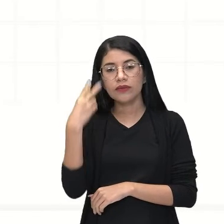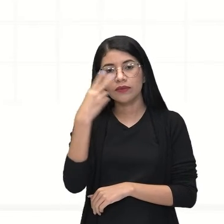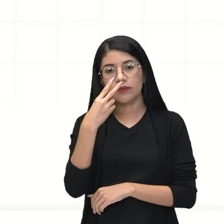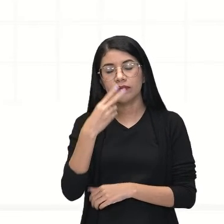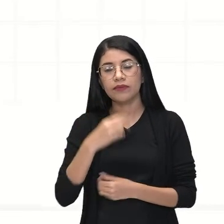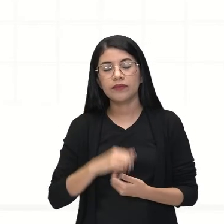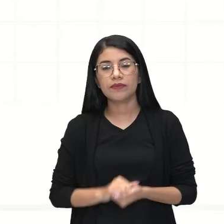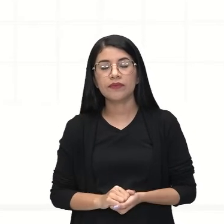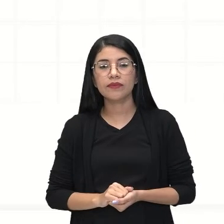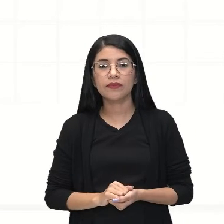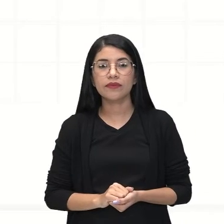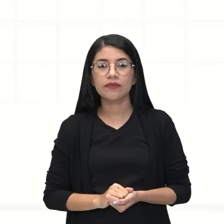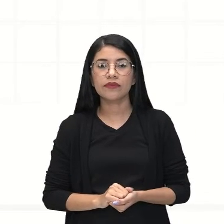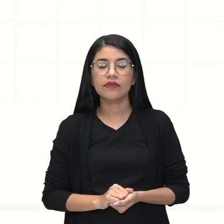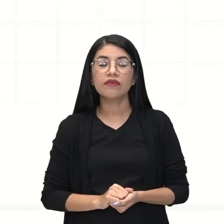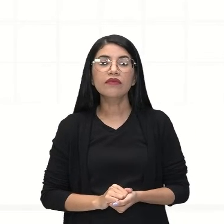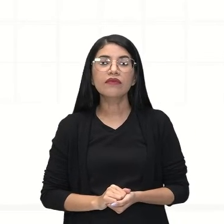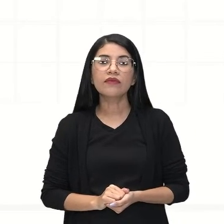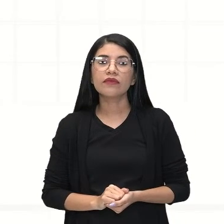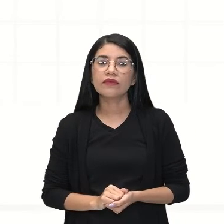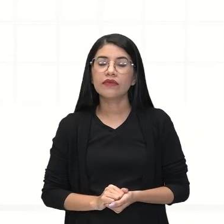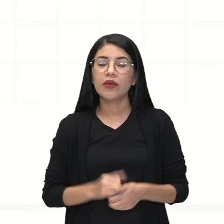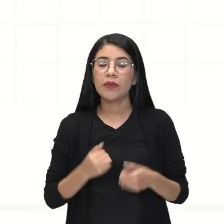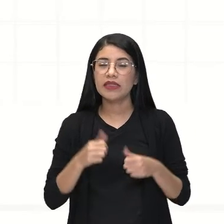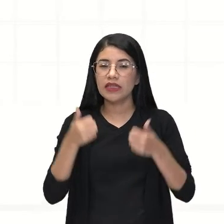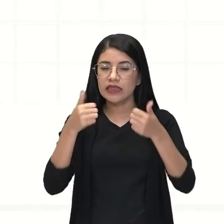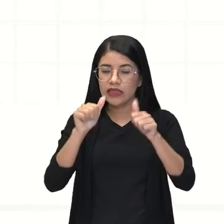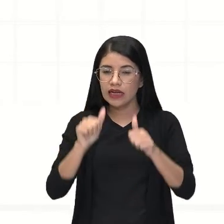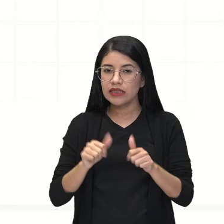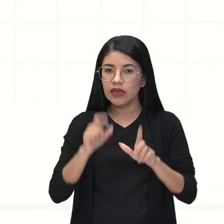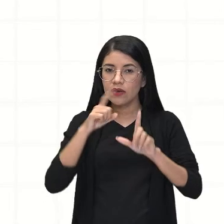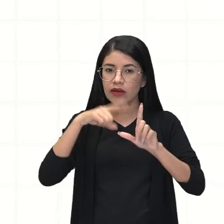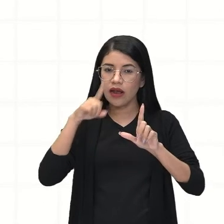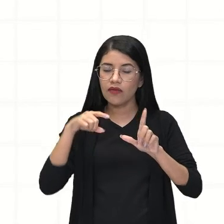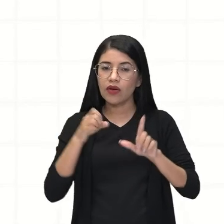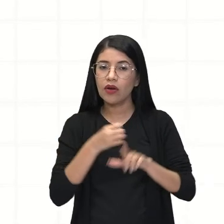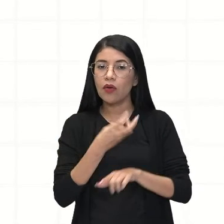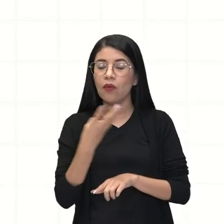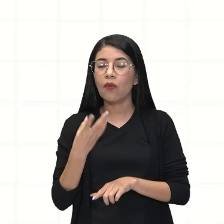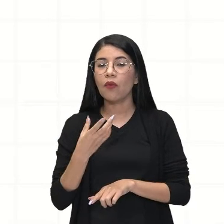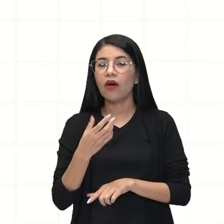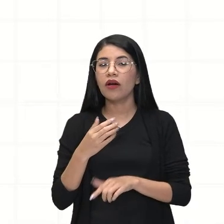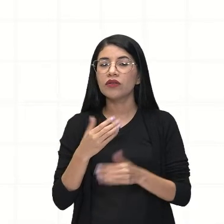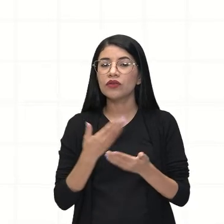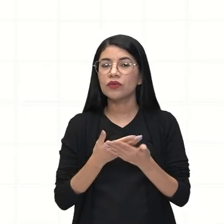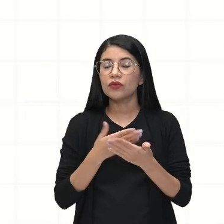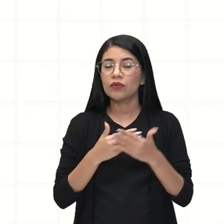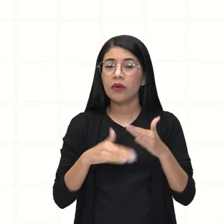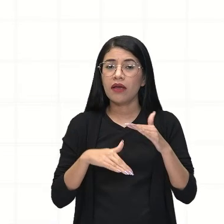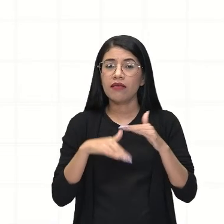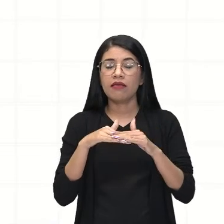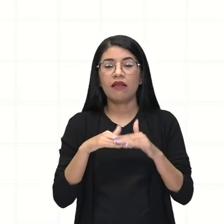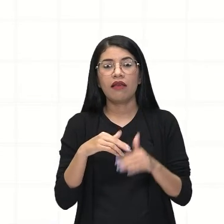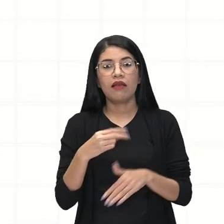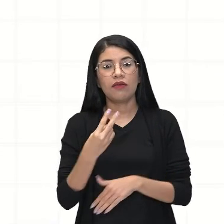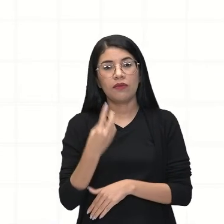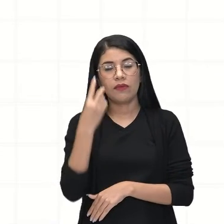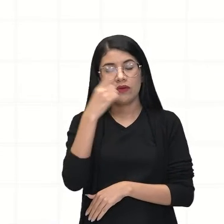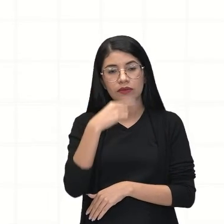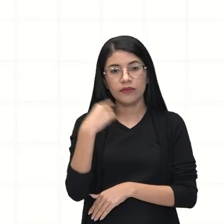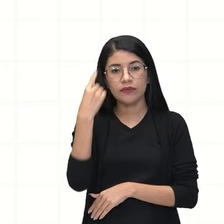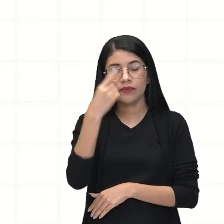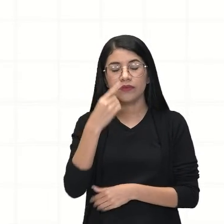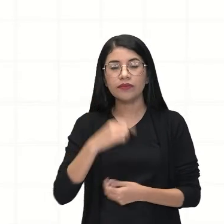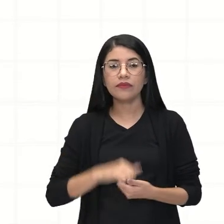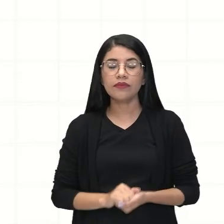3. Então, a gente tem que olhar quantos estudam aí até 2 horas. Aí, se a gente olhar no gráfico quantos estudam